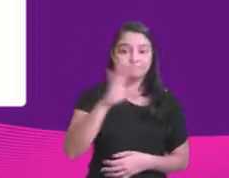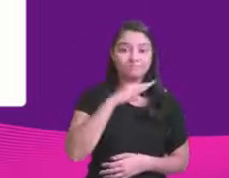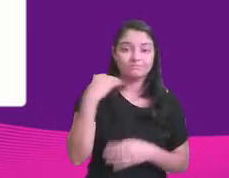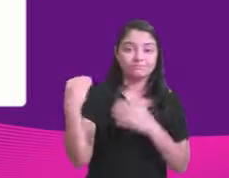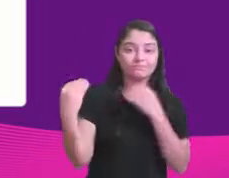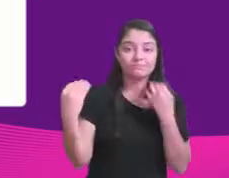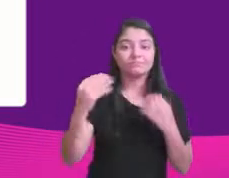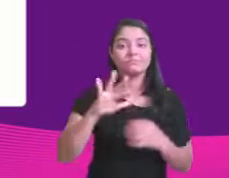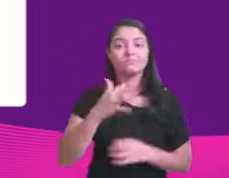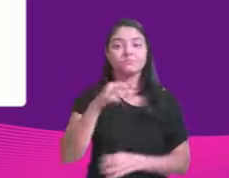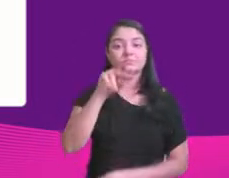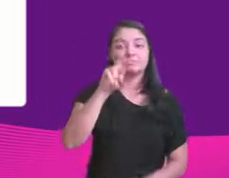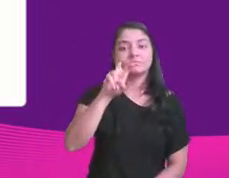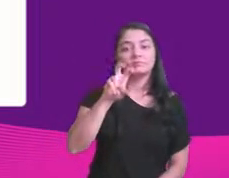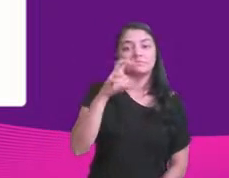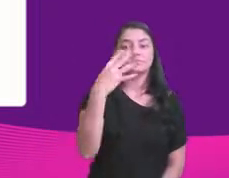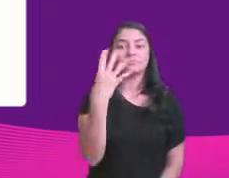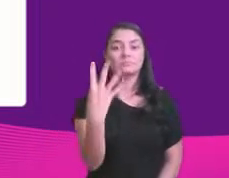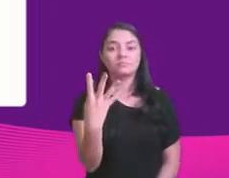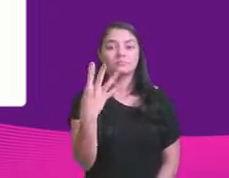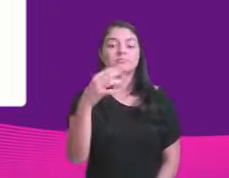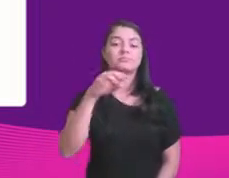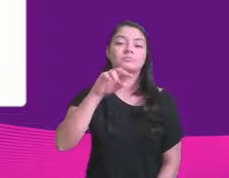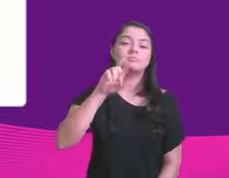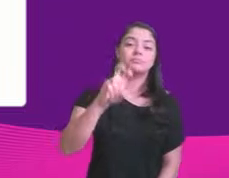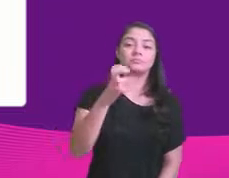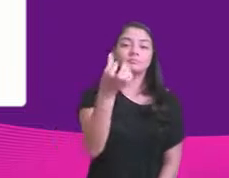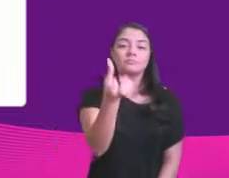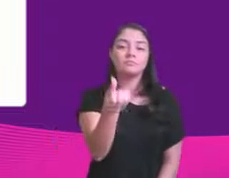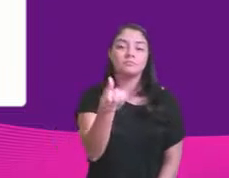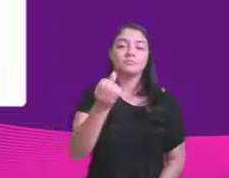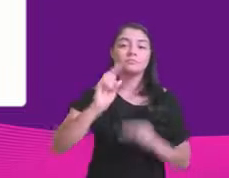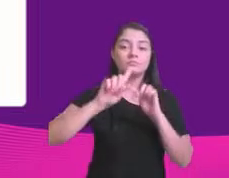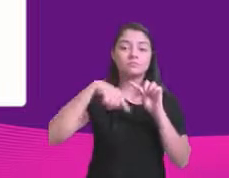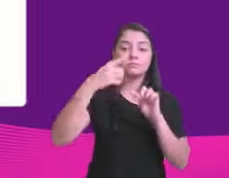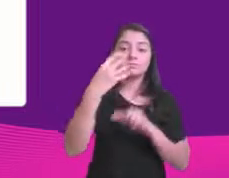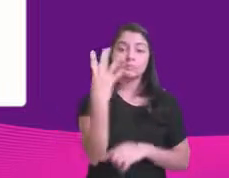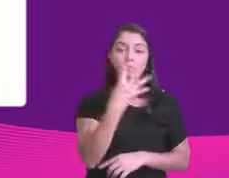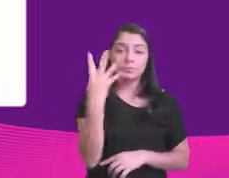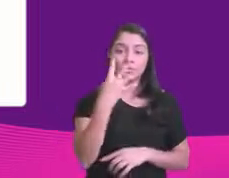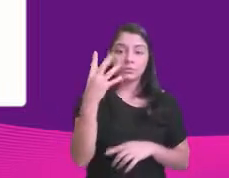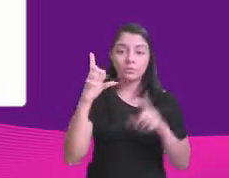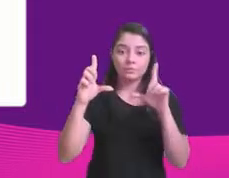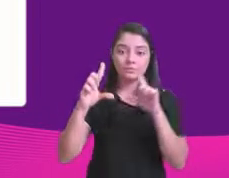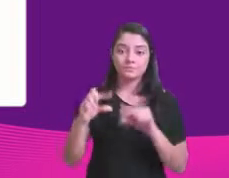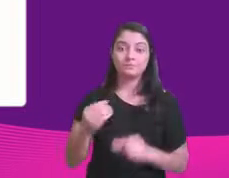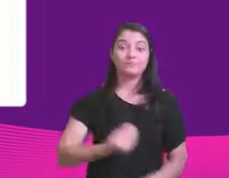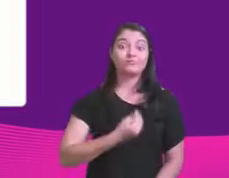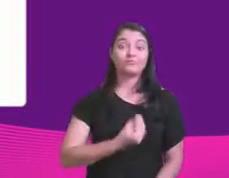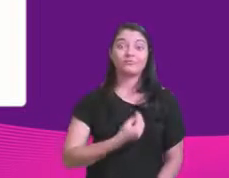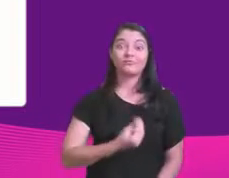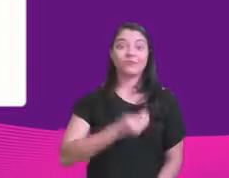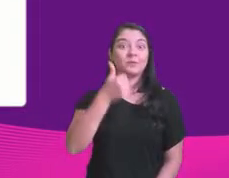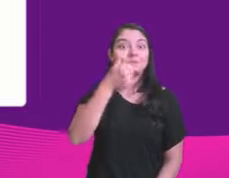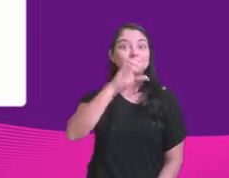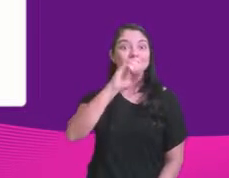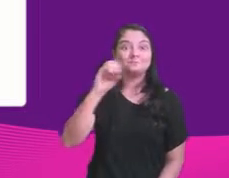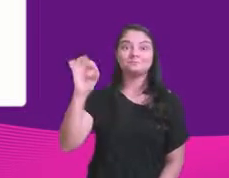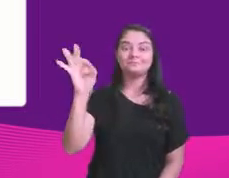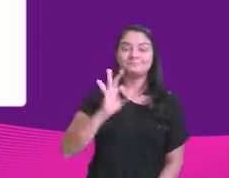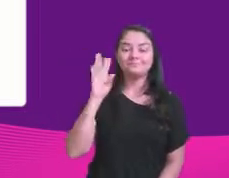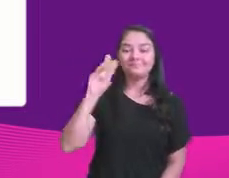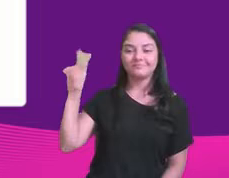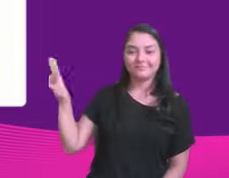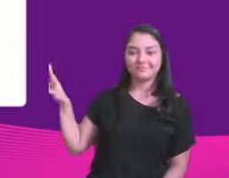45 tiveram uma mortalidade proibitiva. Abaixo de 44 foi em torno de 100% de sobrevida. Então a gente seta com